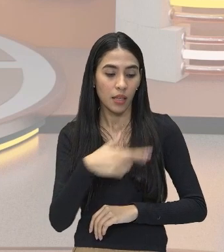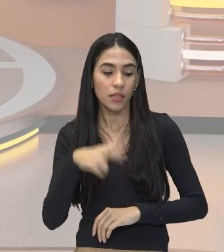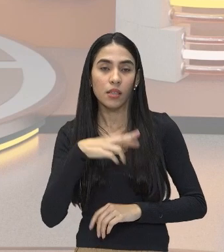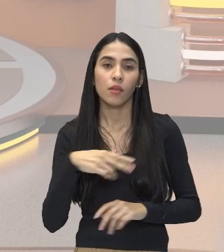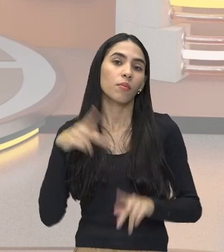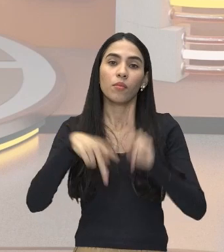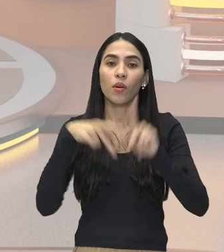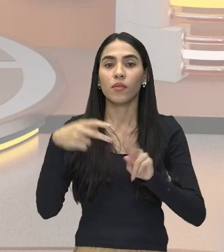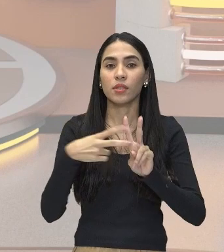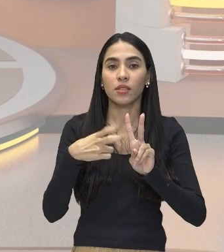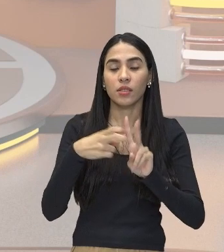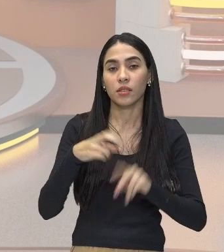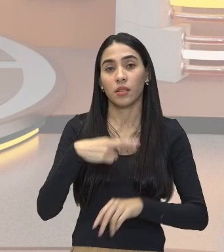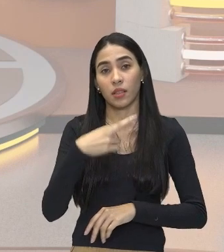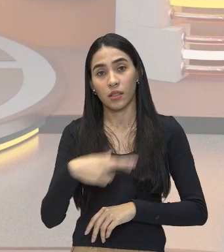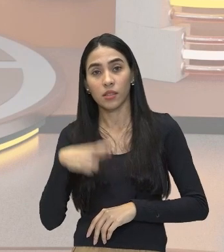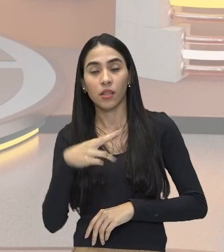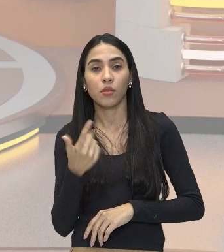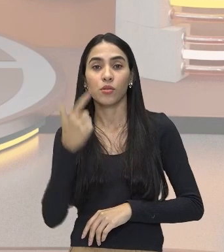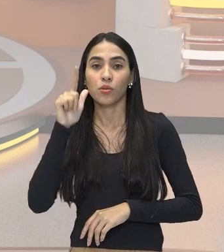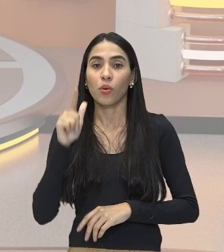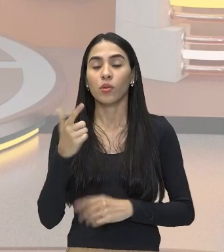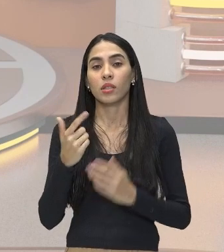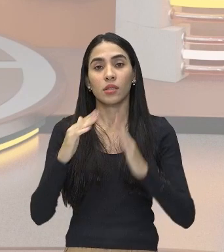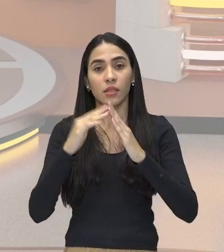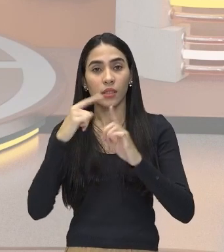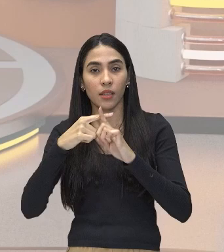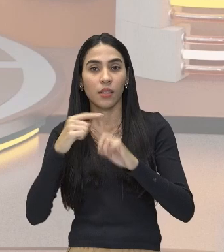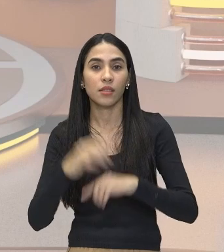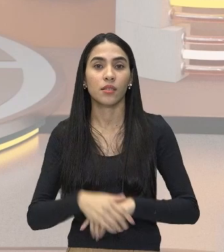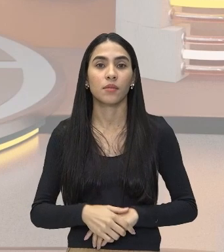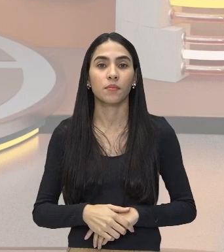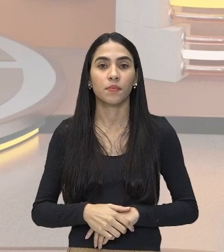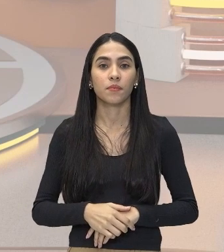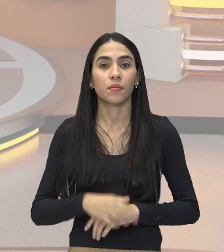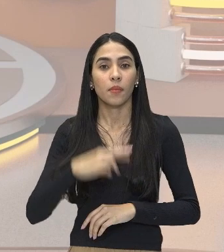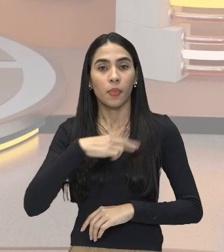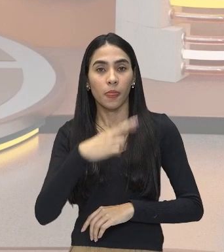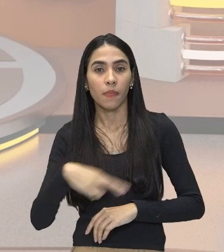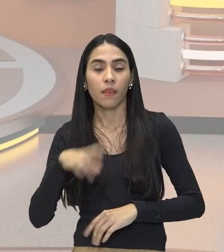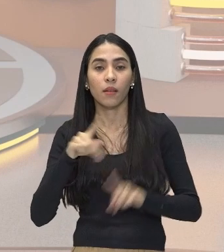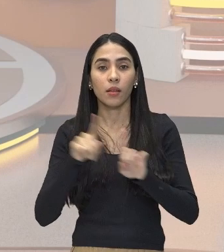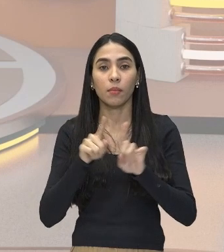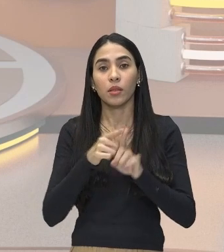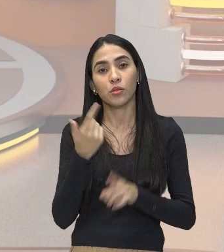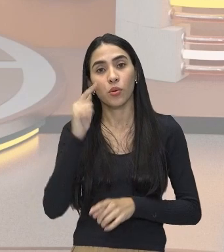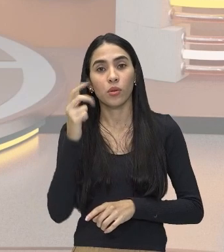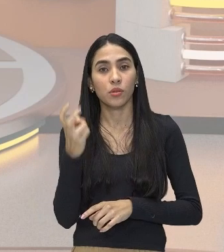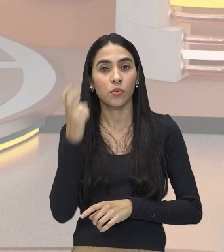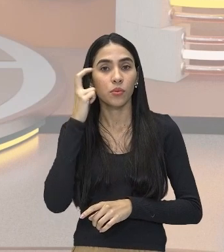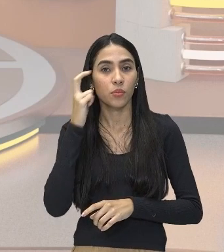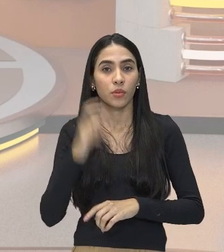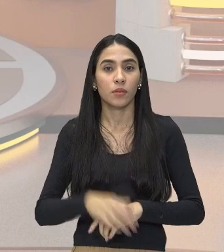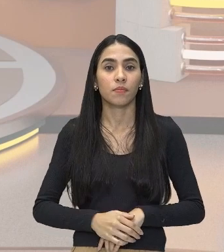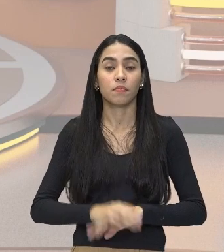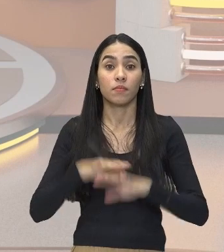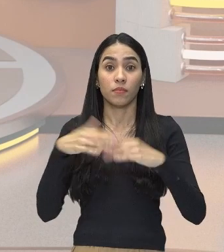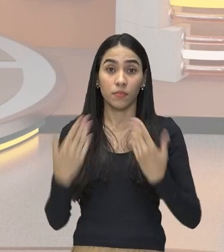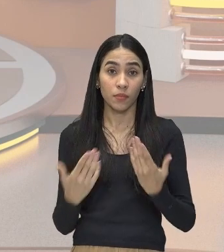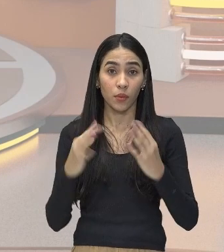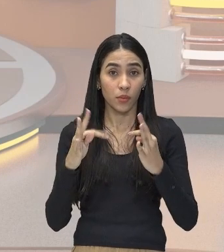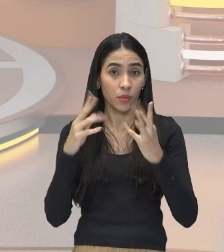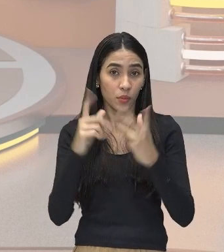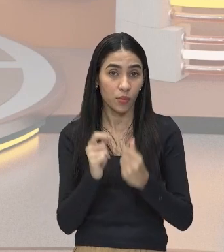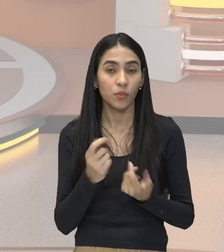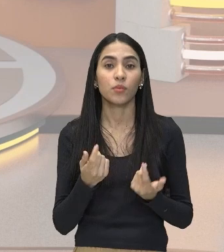indígenas, religião de outras matrizes, né? A religião de outras culturas. Então, tudo isso aí